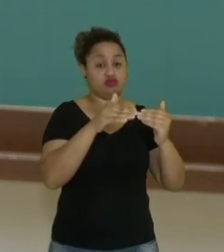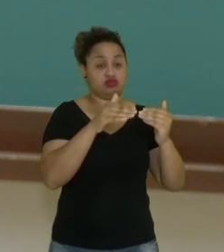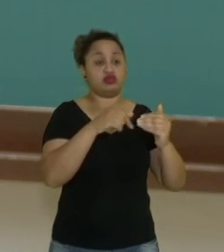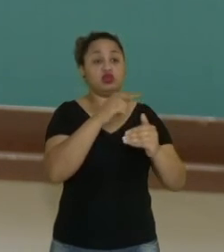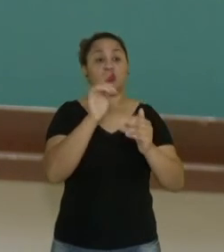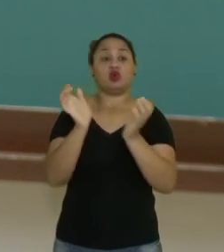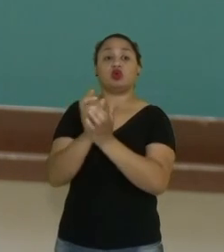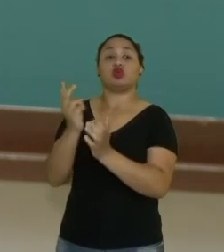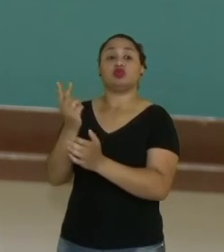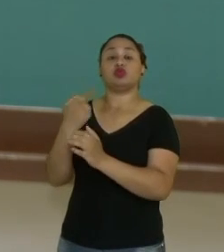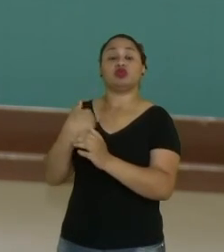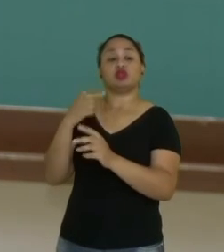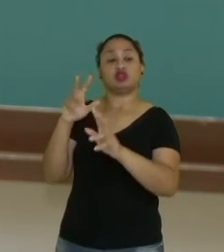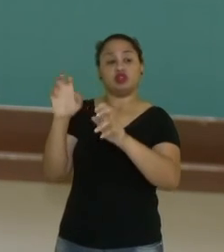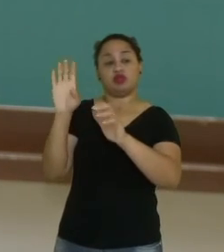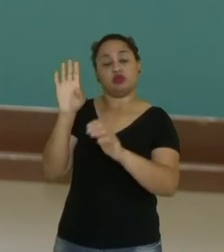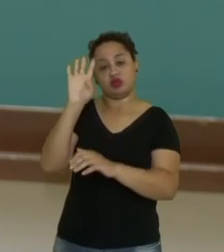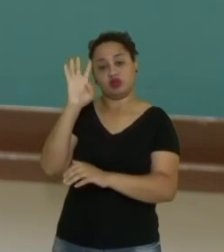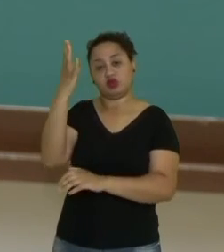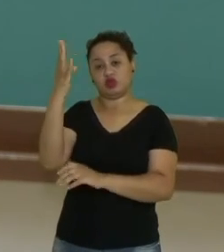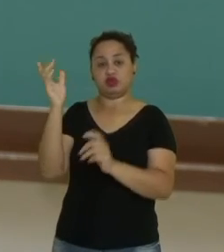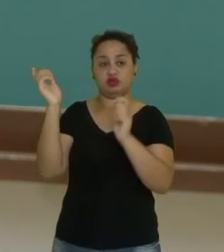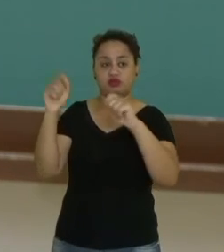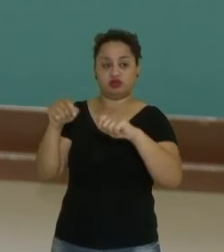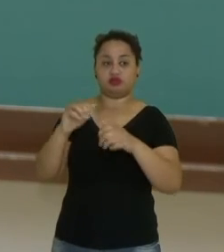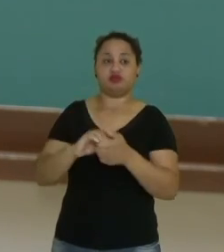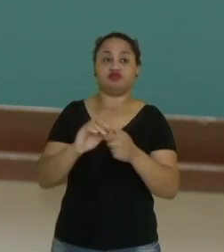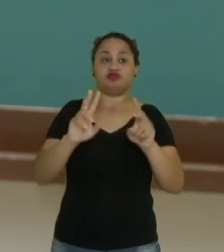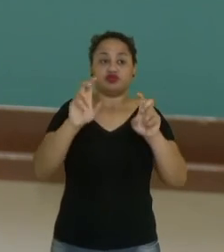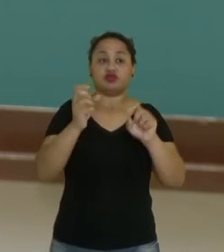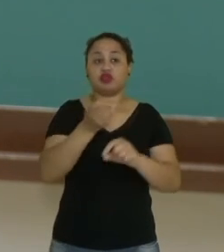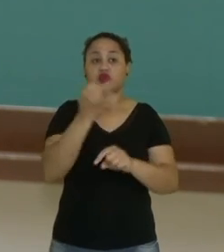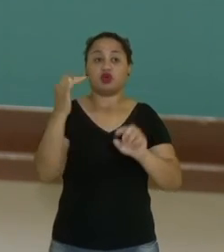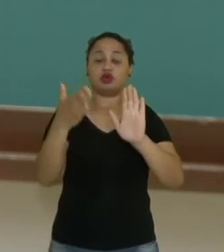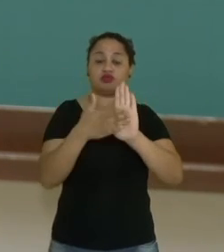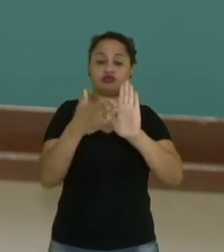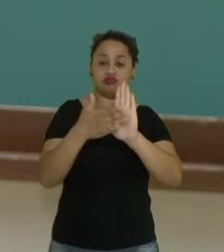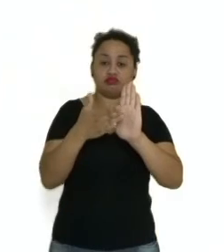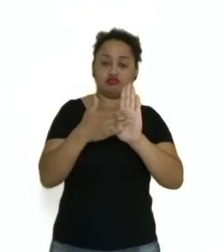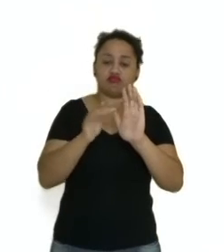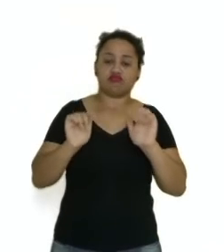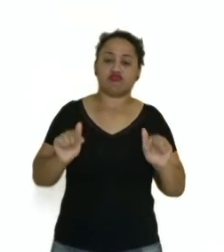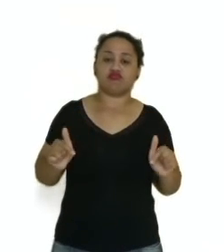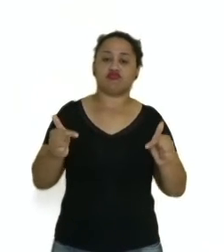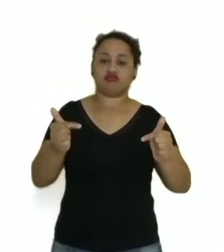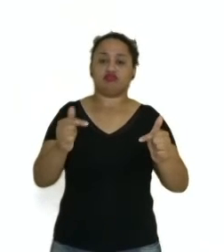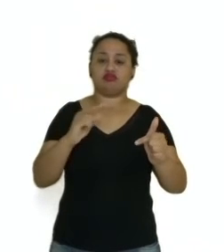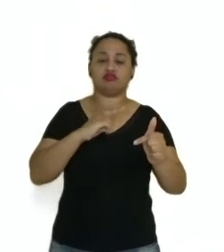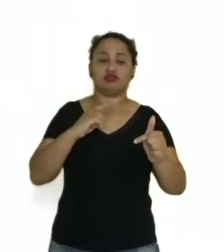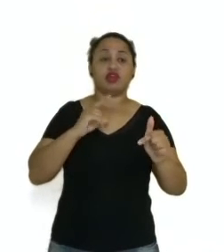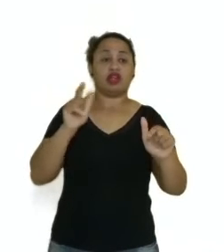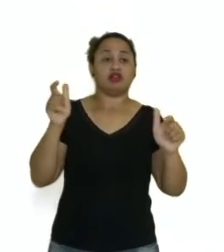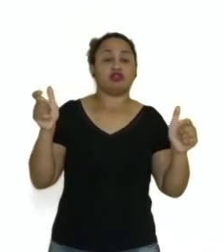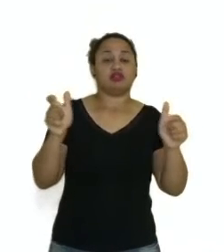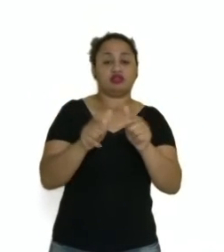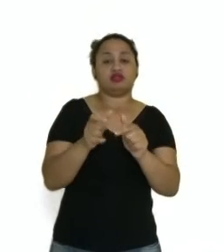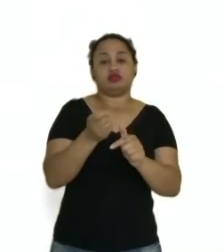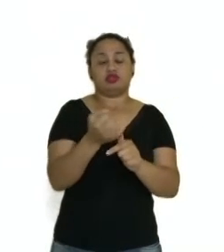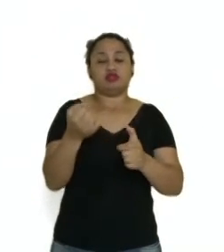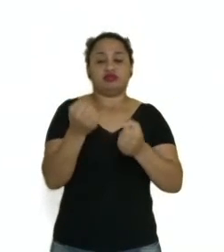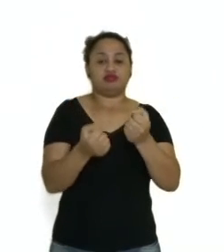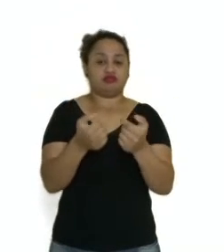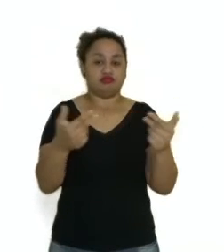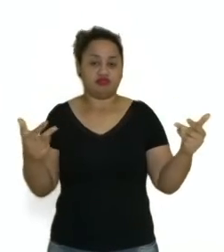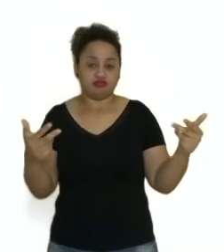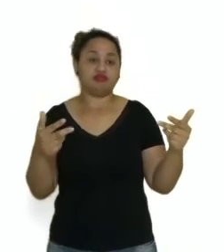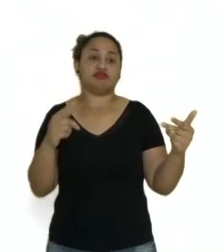sobre soluções. Tema: quais propostas de intervenção visam reduzir a frota de